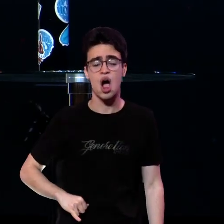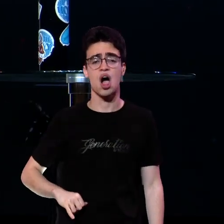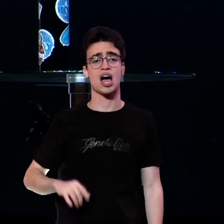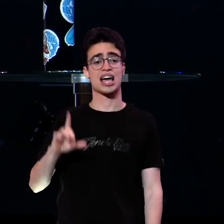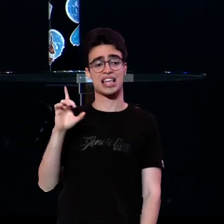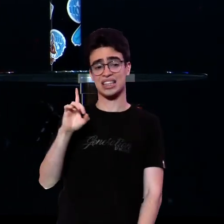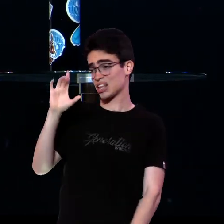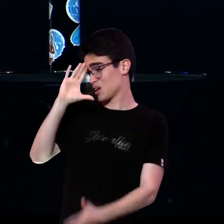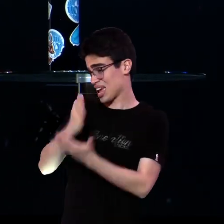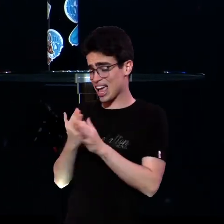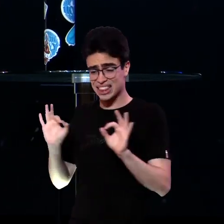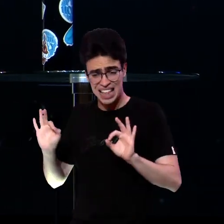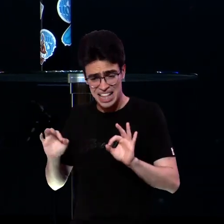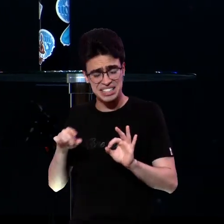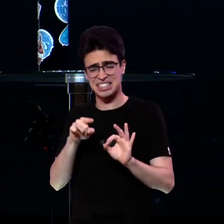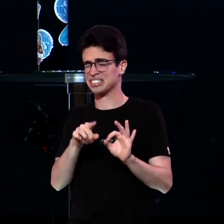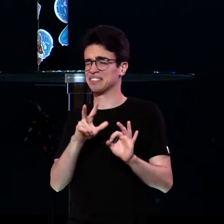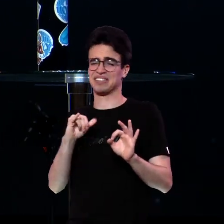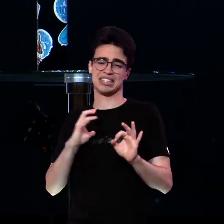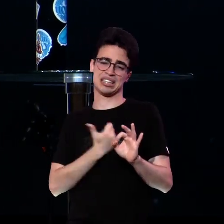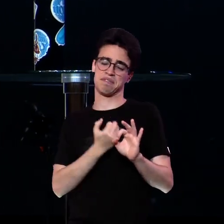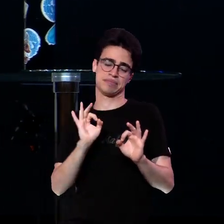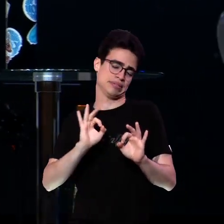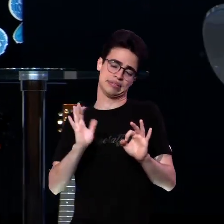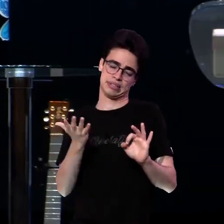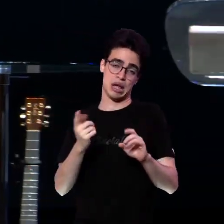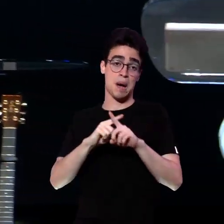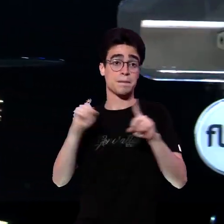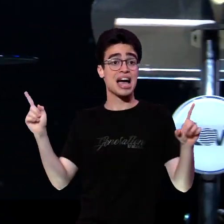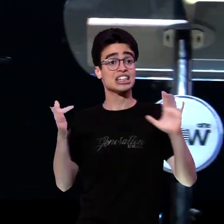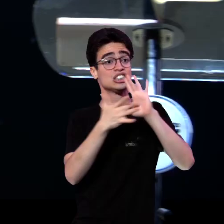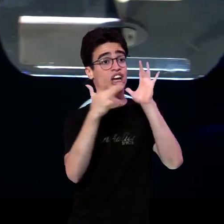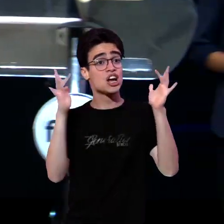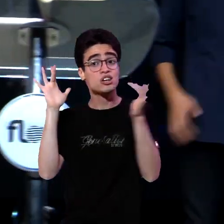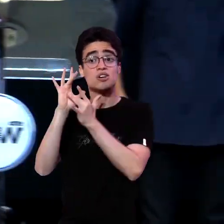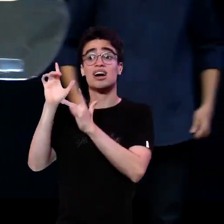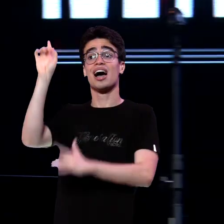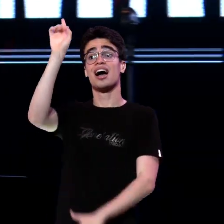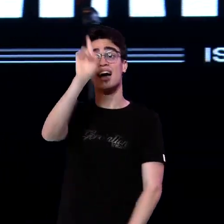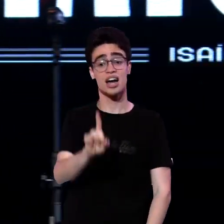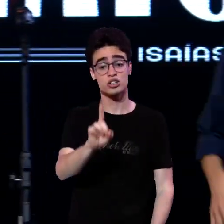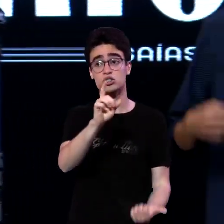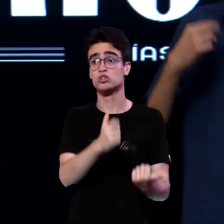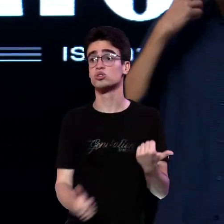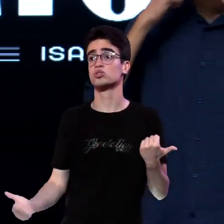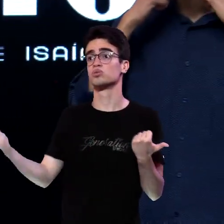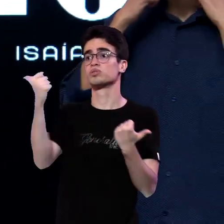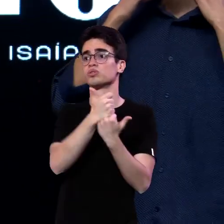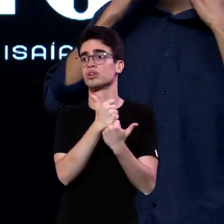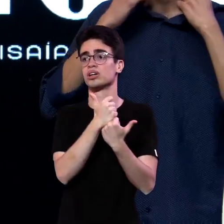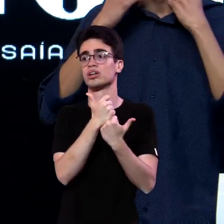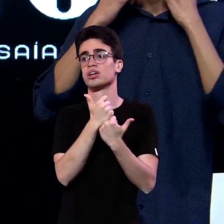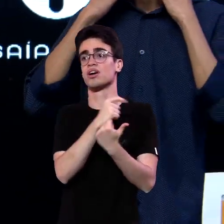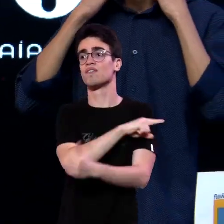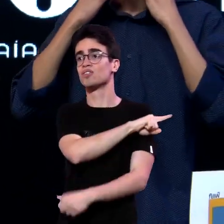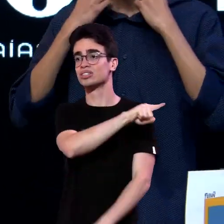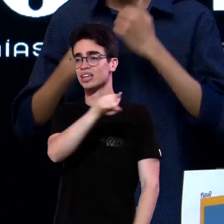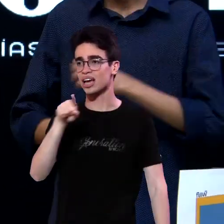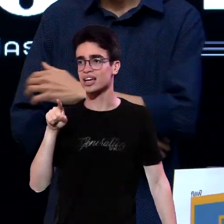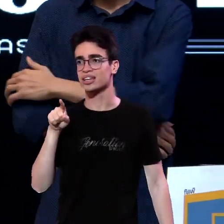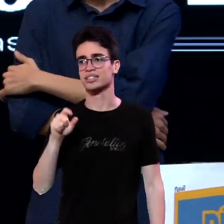não seria salvo por mais bonzinho que ele fosse. Mas Jesus veio para substituir a Jó e a você e a